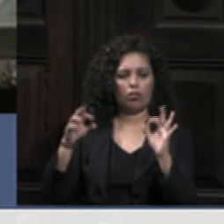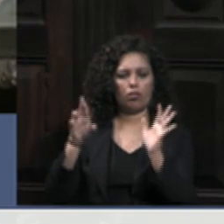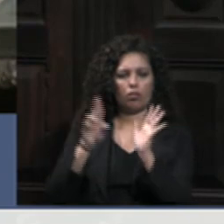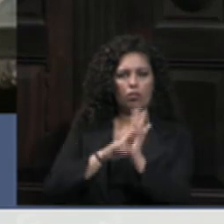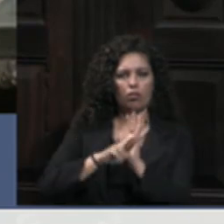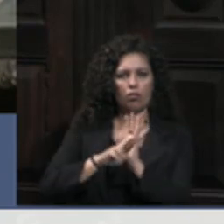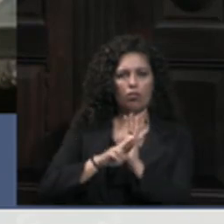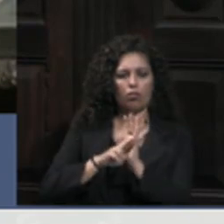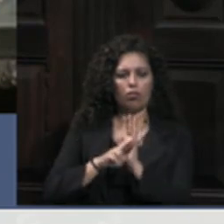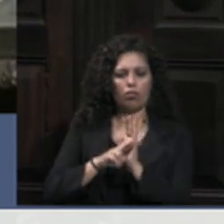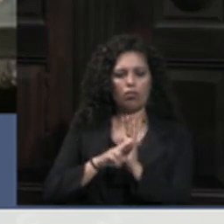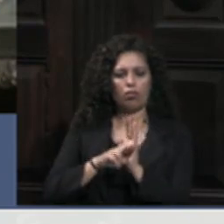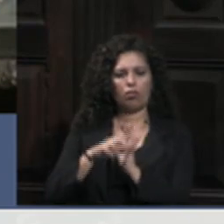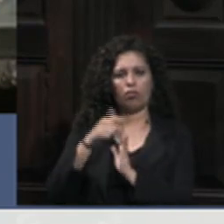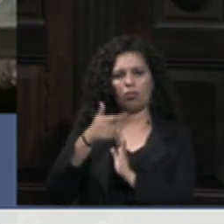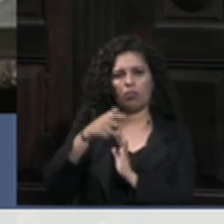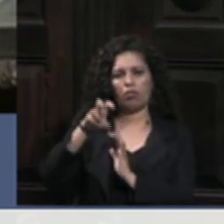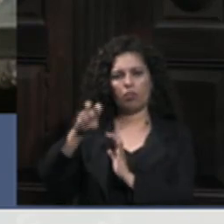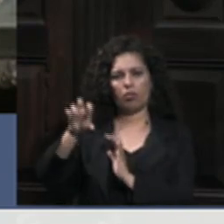requerimento número